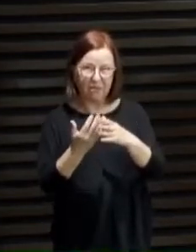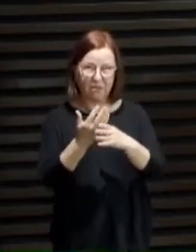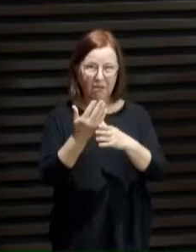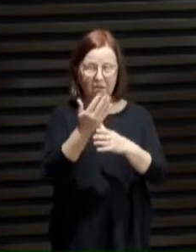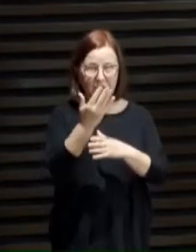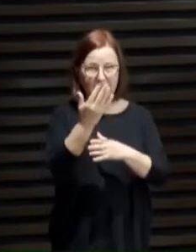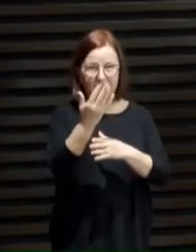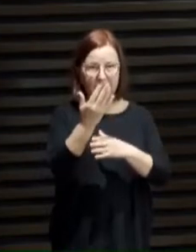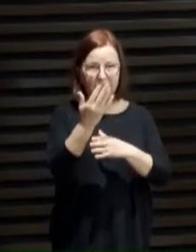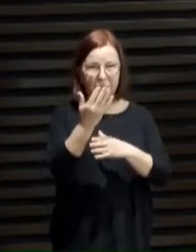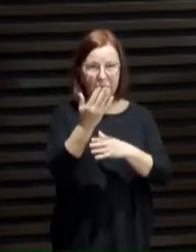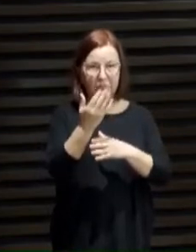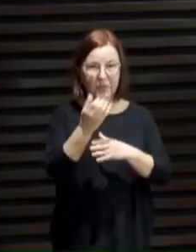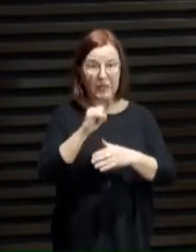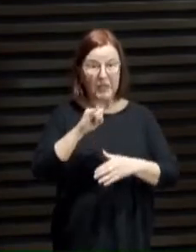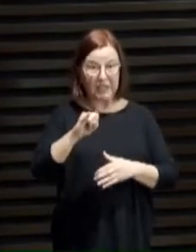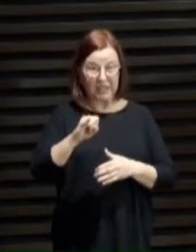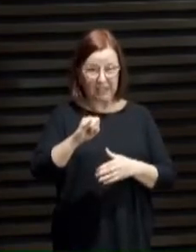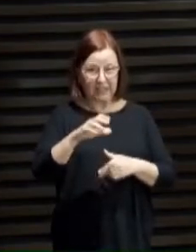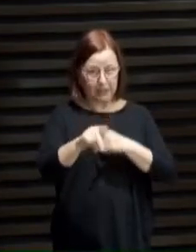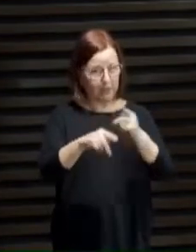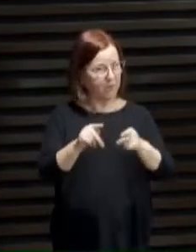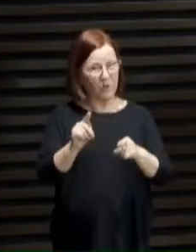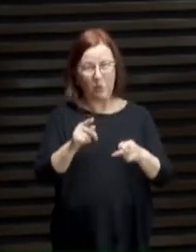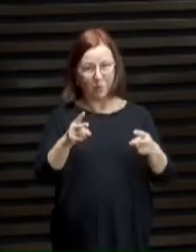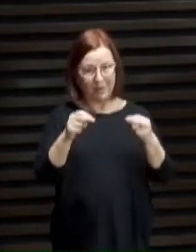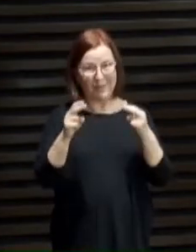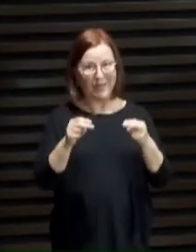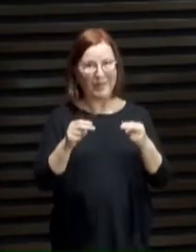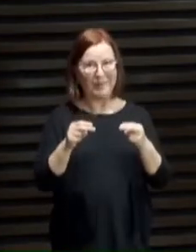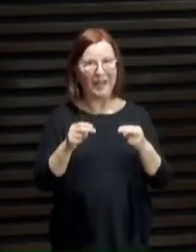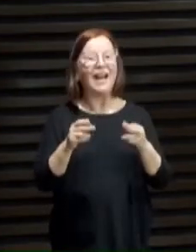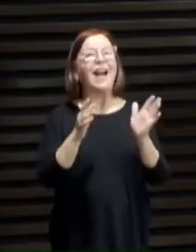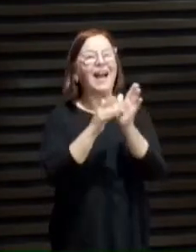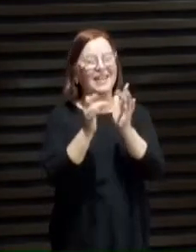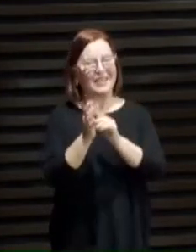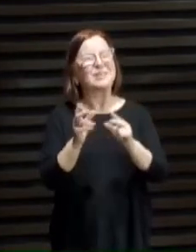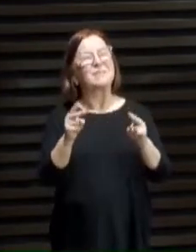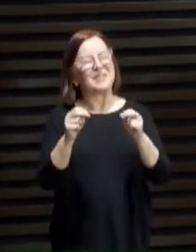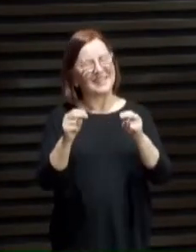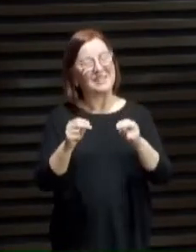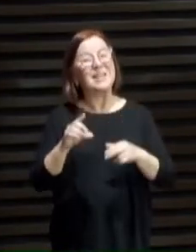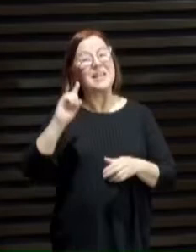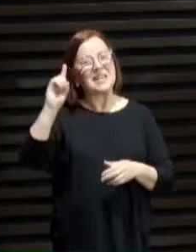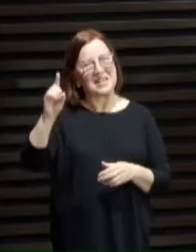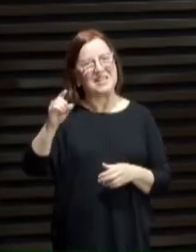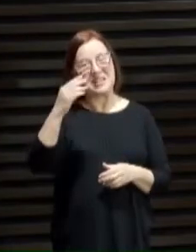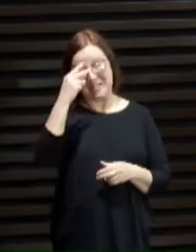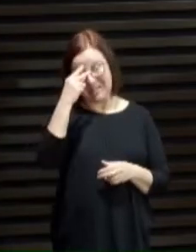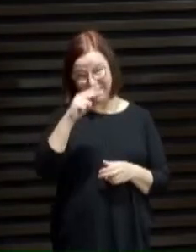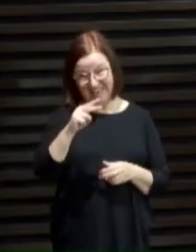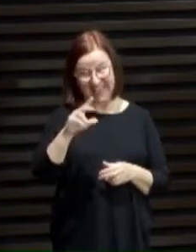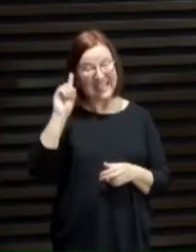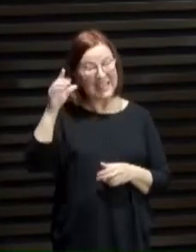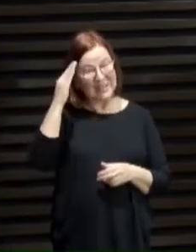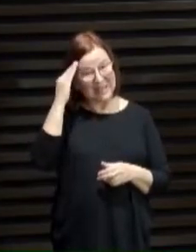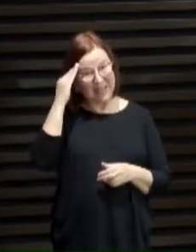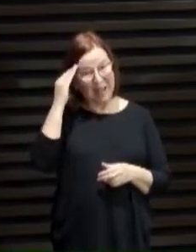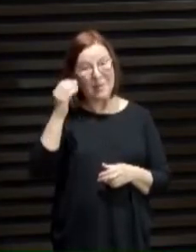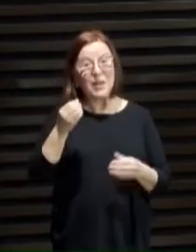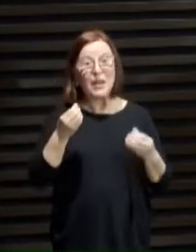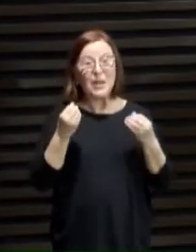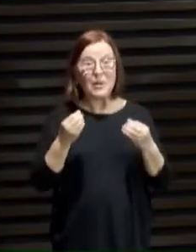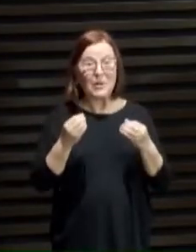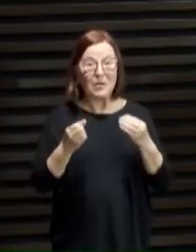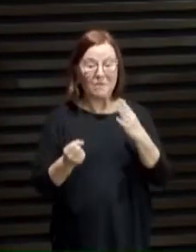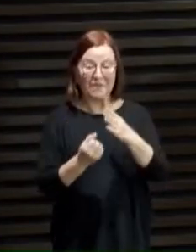eu percebo. Deus percebe o lírio do campo crescer. Deus sabe como o lírio do campo cresce, porque Ele mesmo